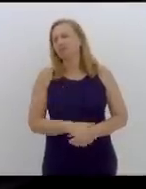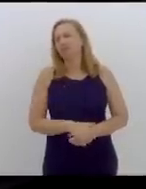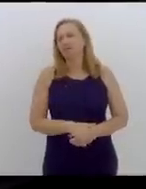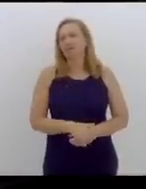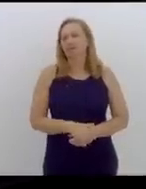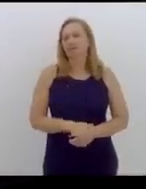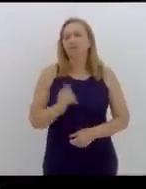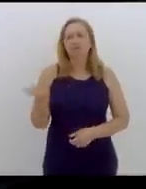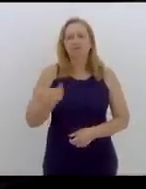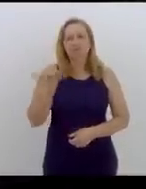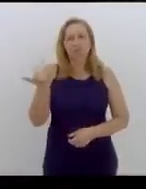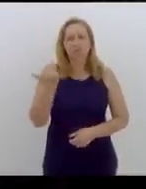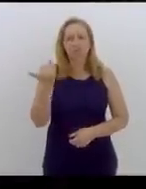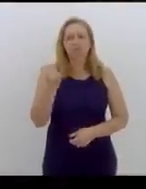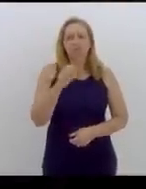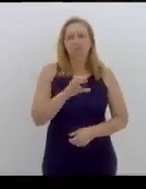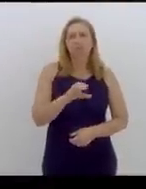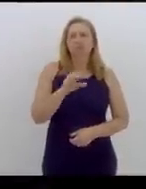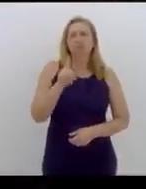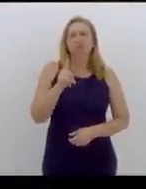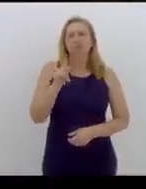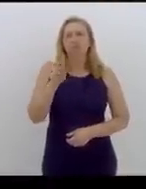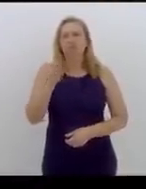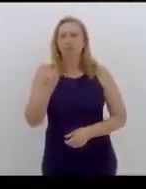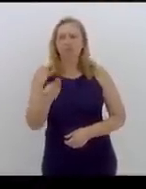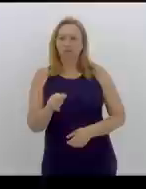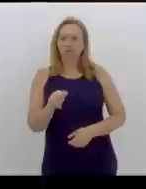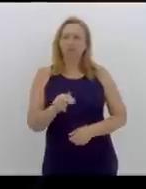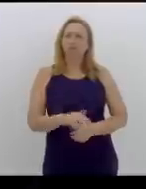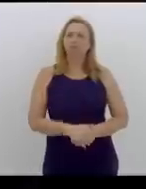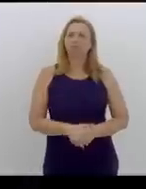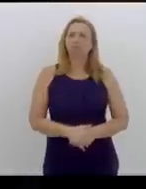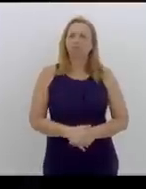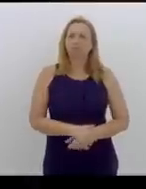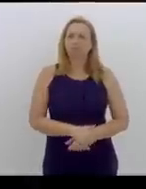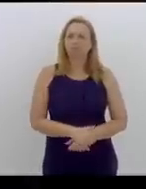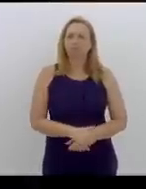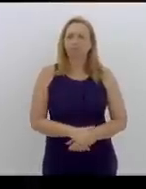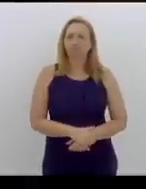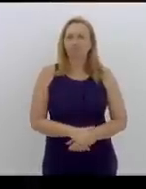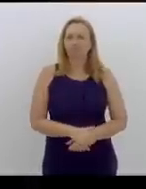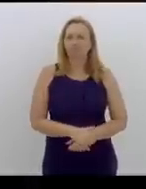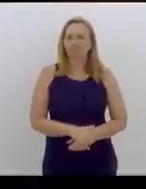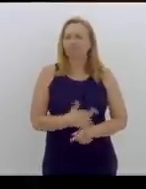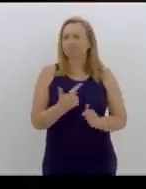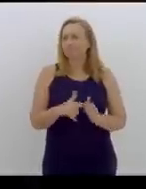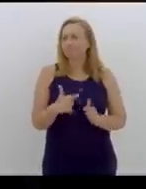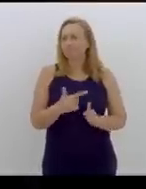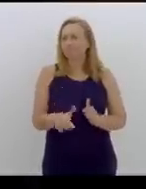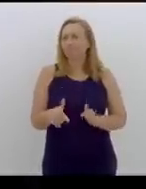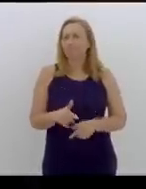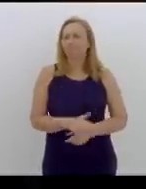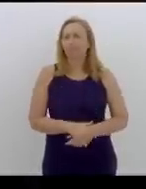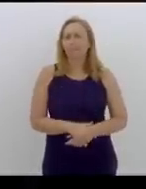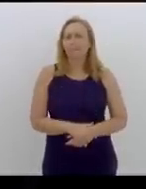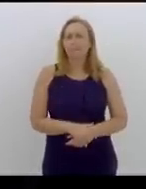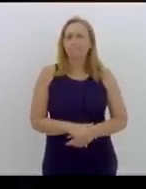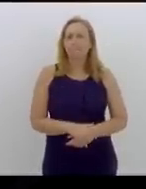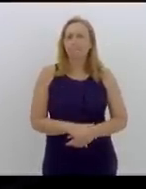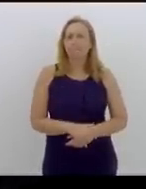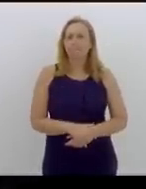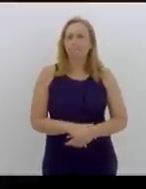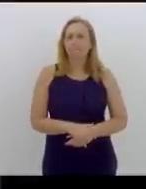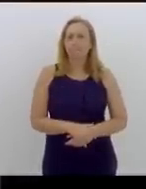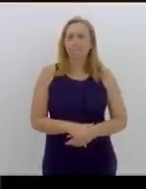importante sobre gram a importância sobre o problema de